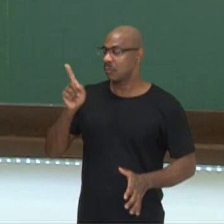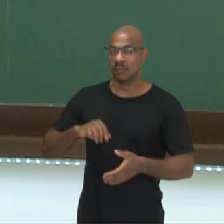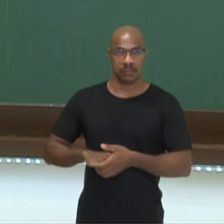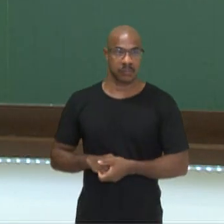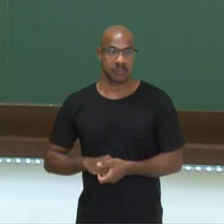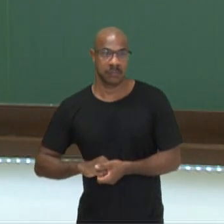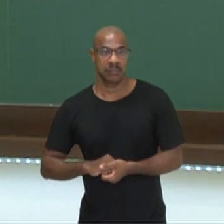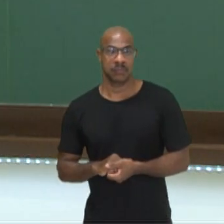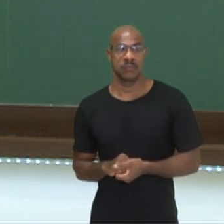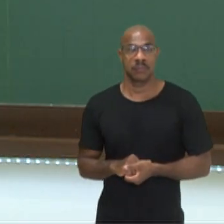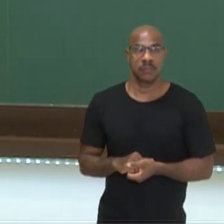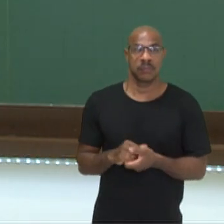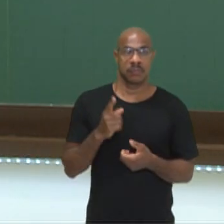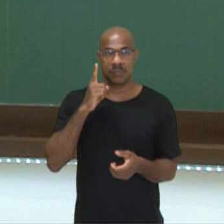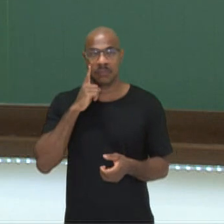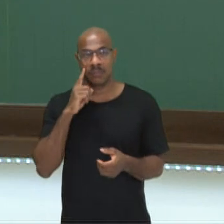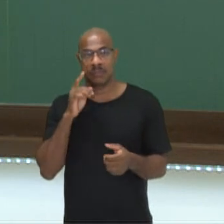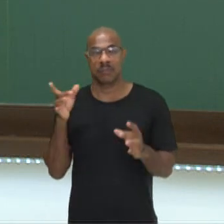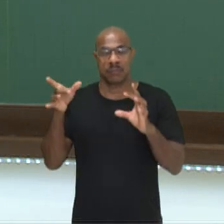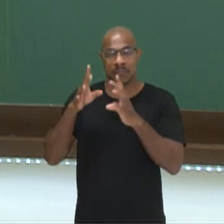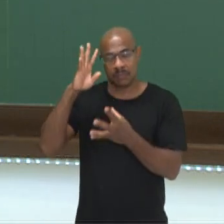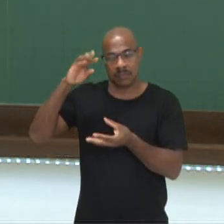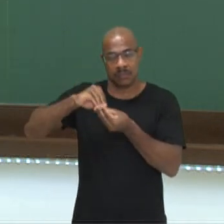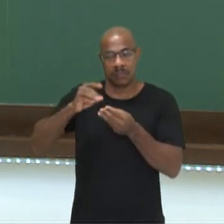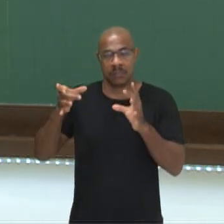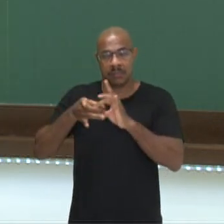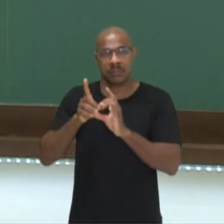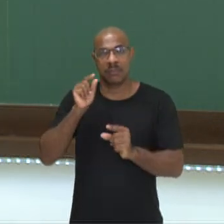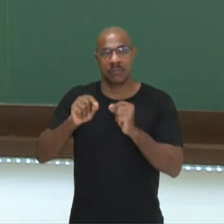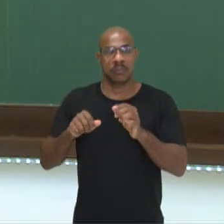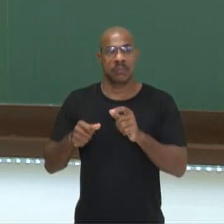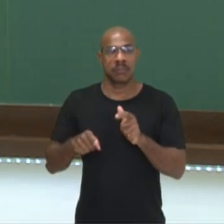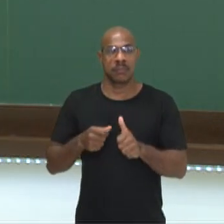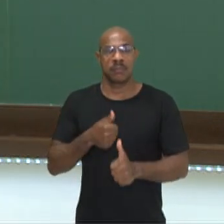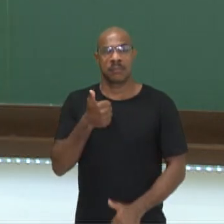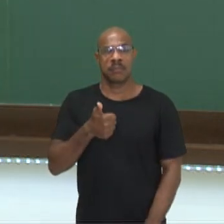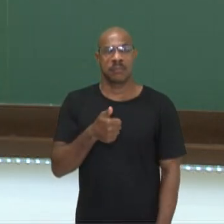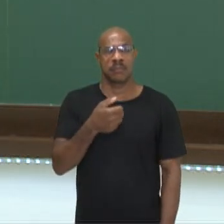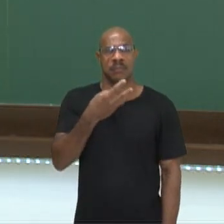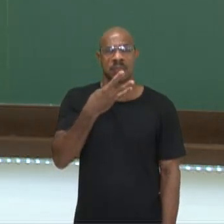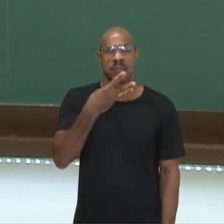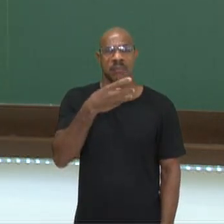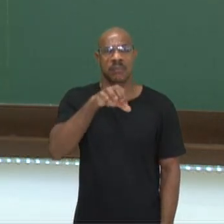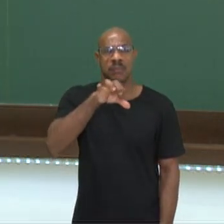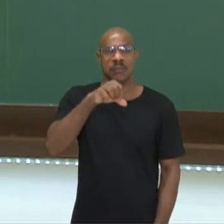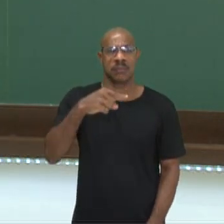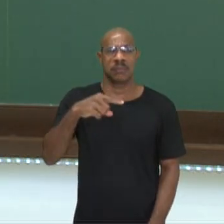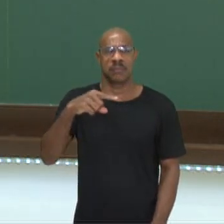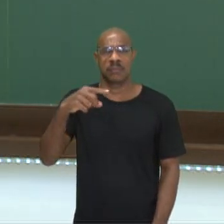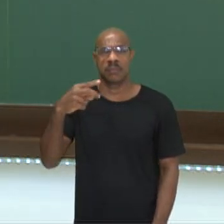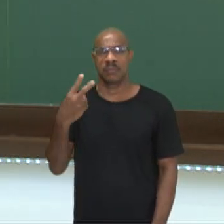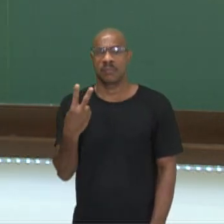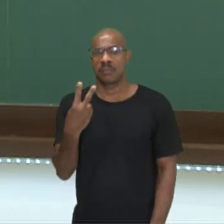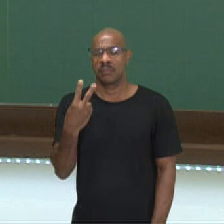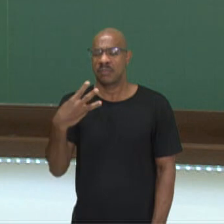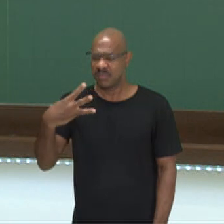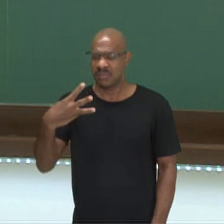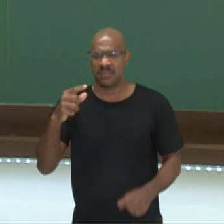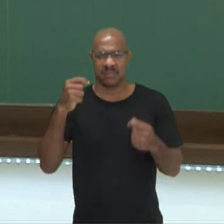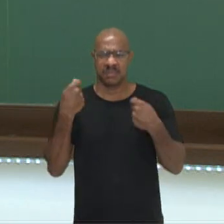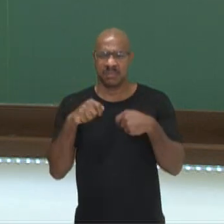eu associando primeiro 9 menos 3 e resolvendo depois eu vou chegar no 7? Então, eu vou ter que fazer o quê? Eu vou ter que